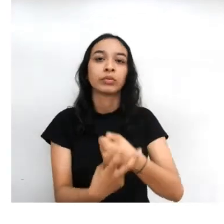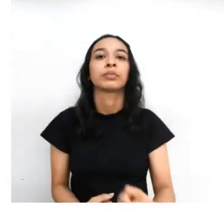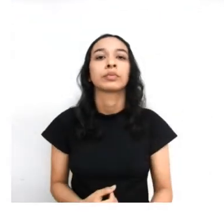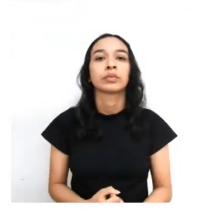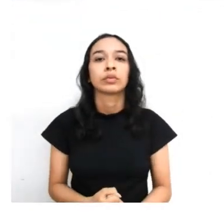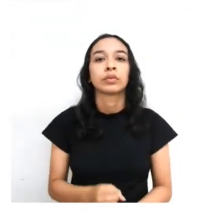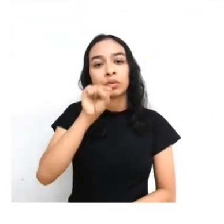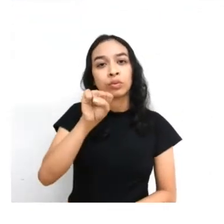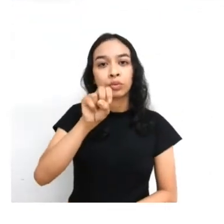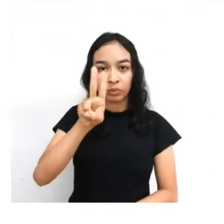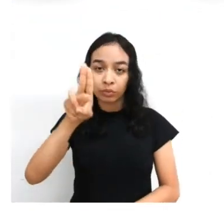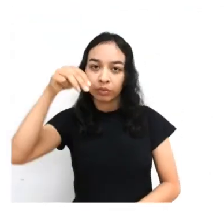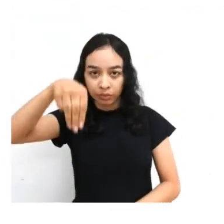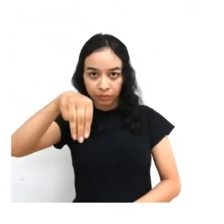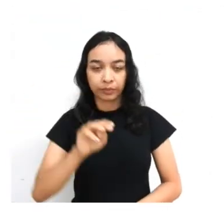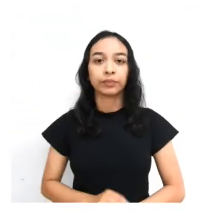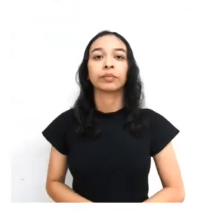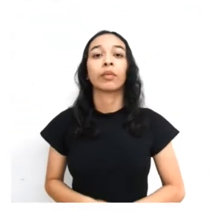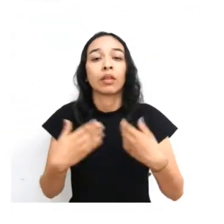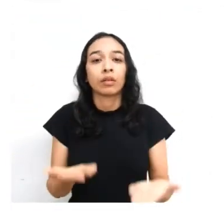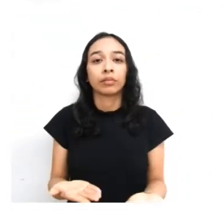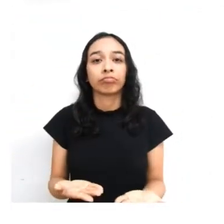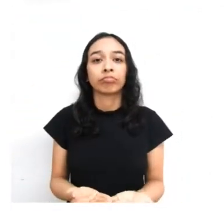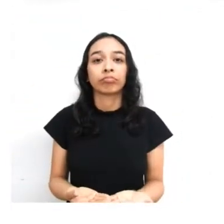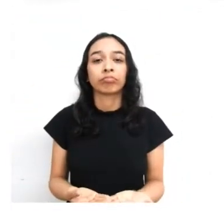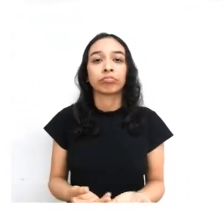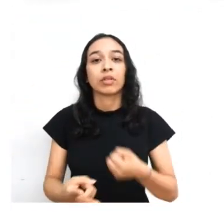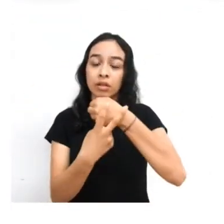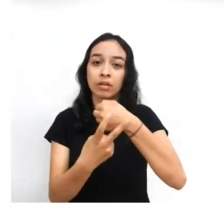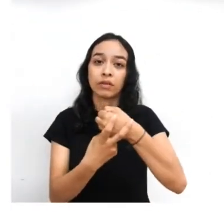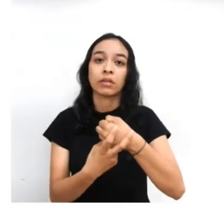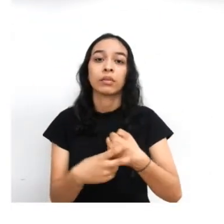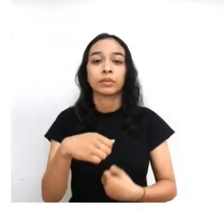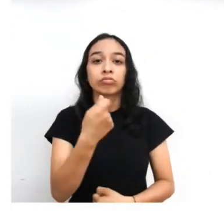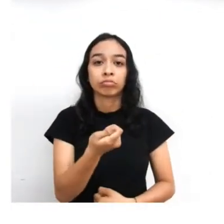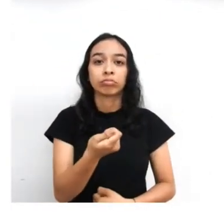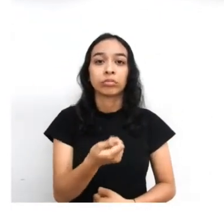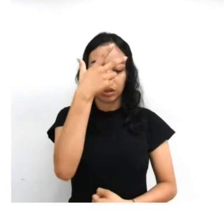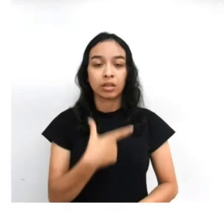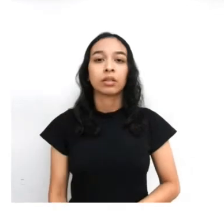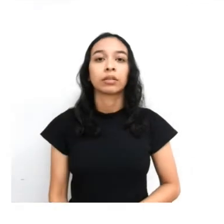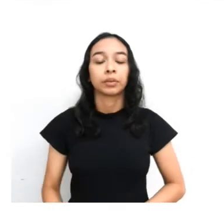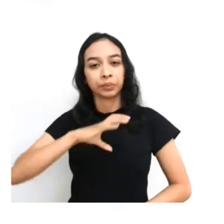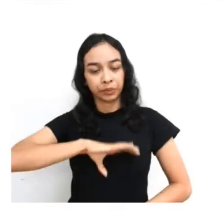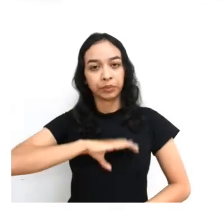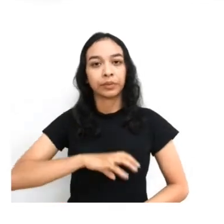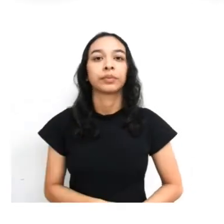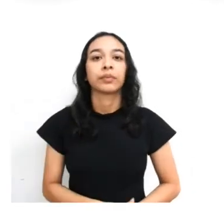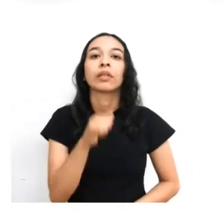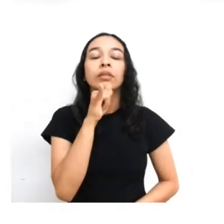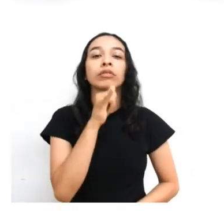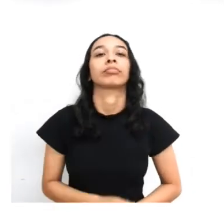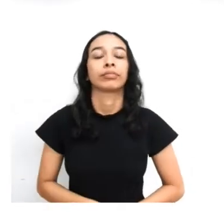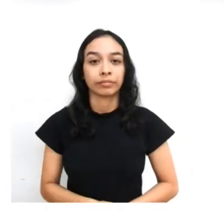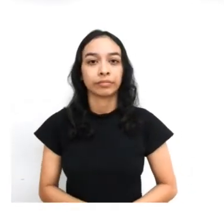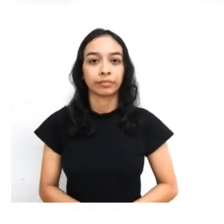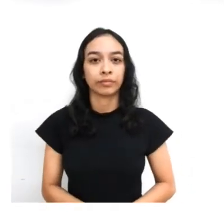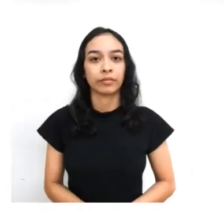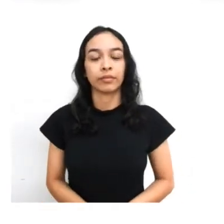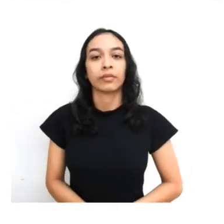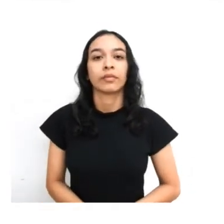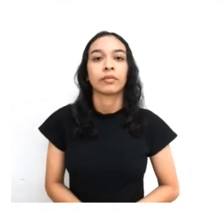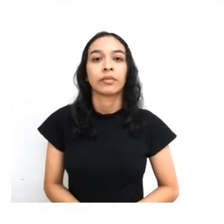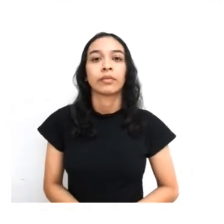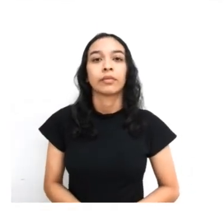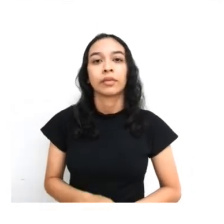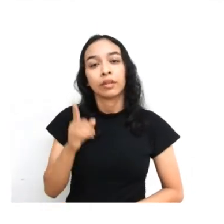portuguesa. Exemplo: discípula Bona est. Observe